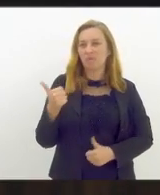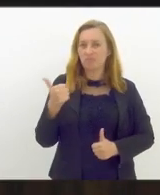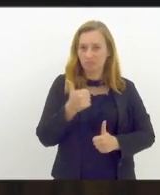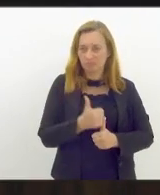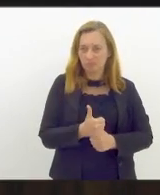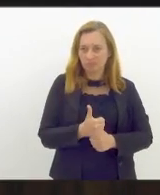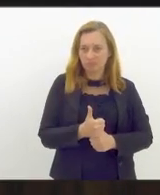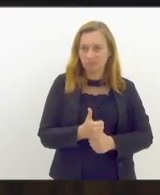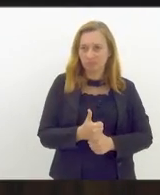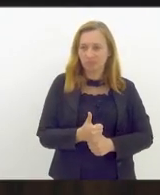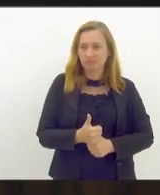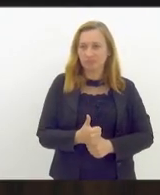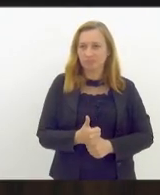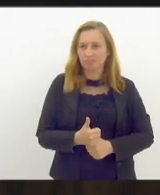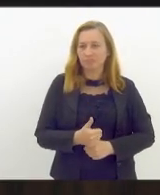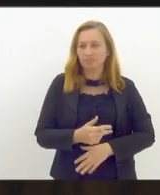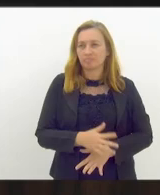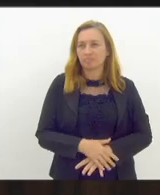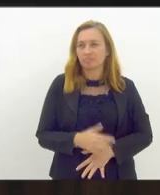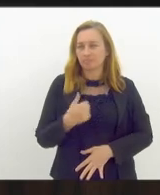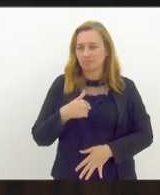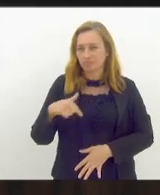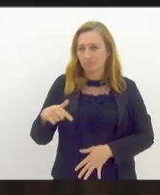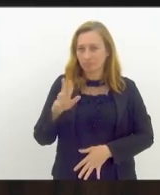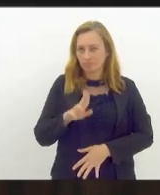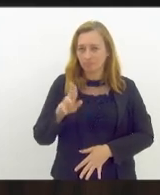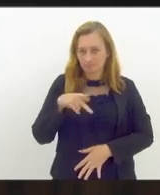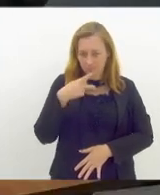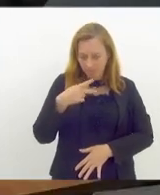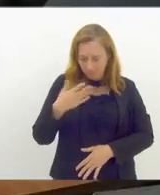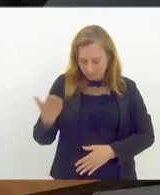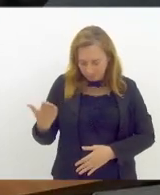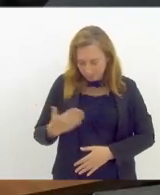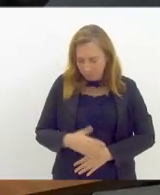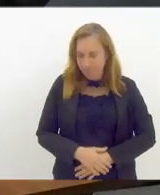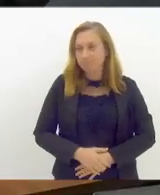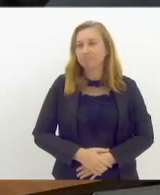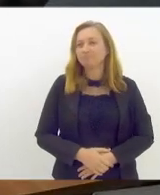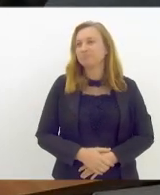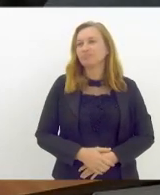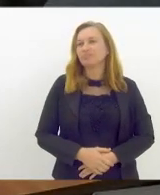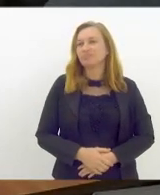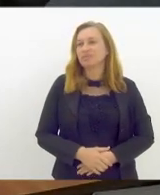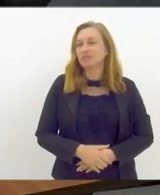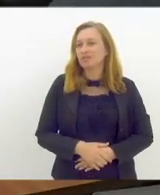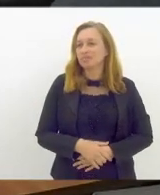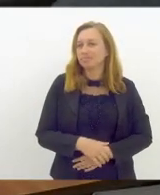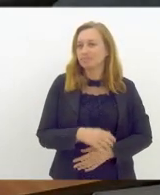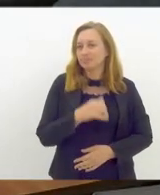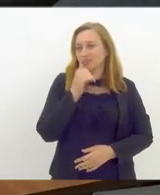aqui a presidência enquanto eu faço o meu pronunciamento.